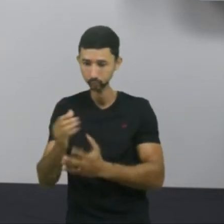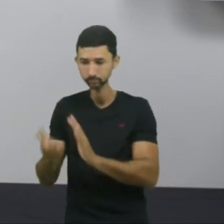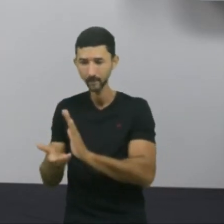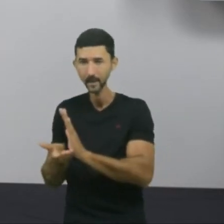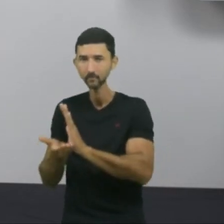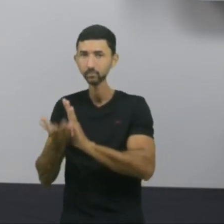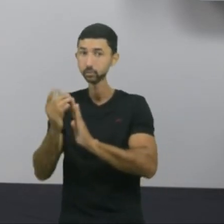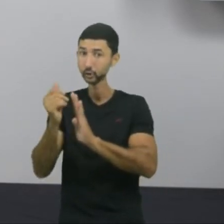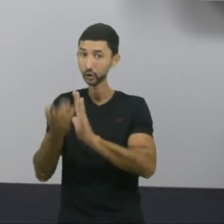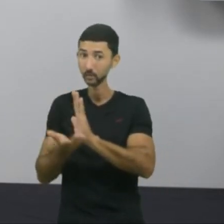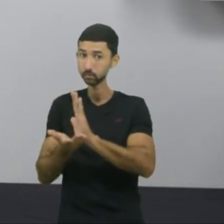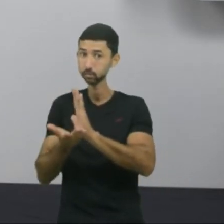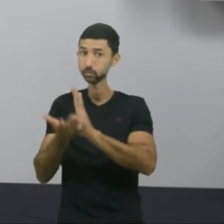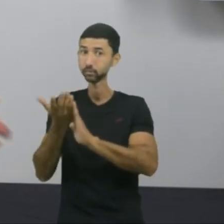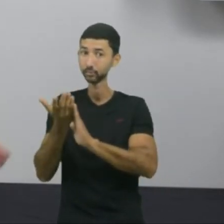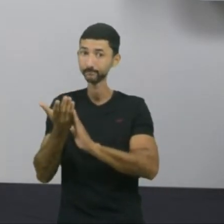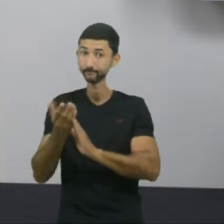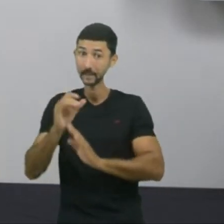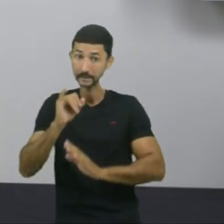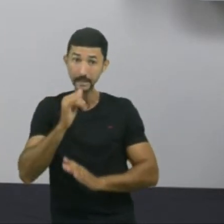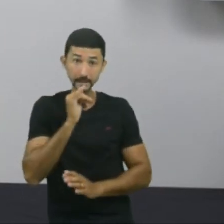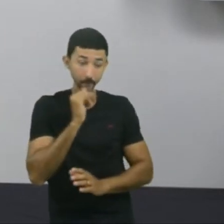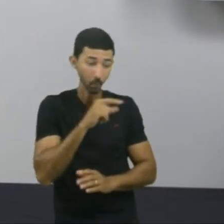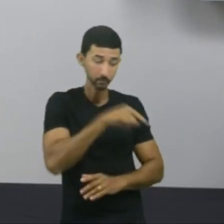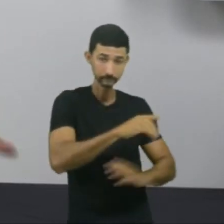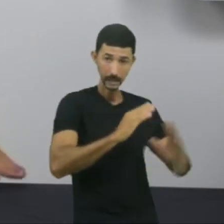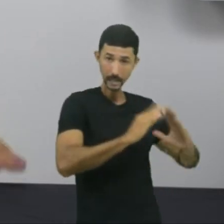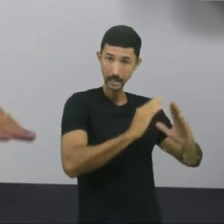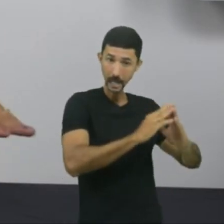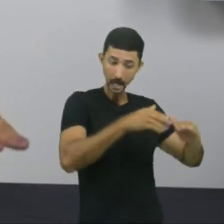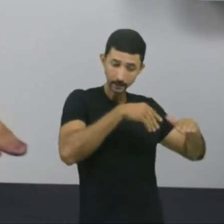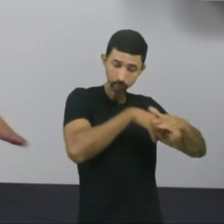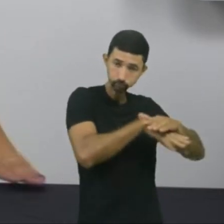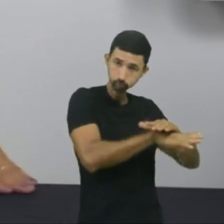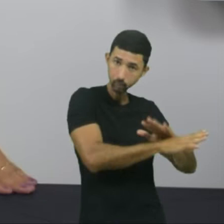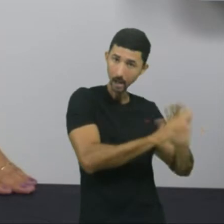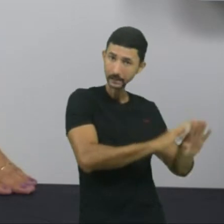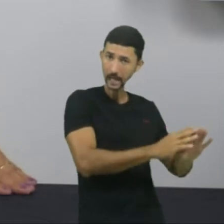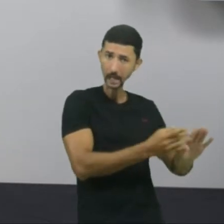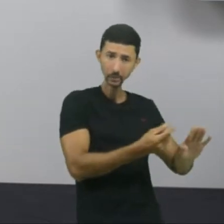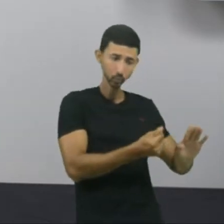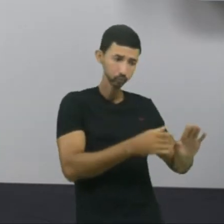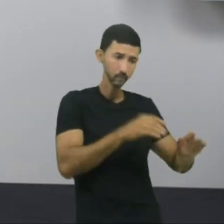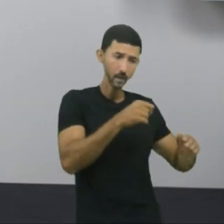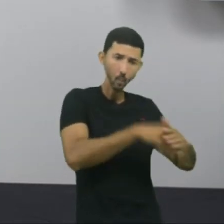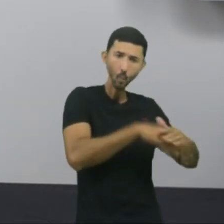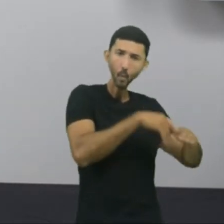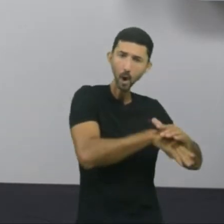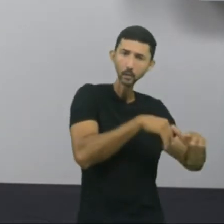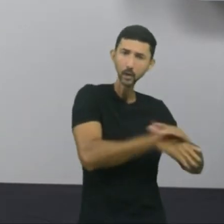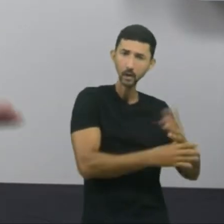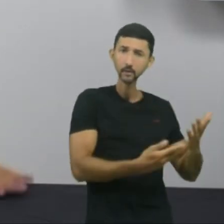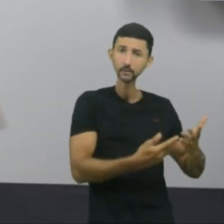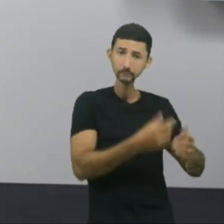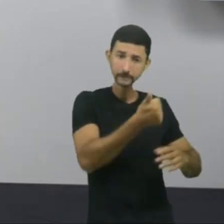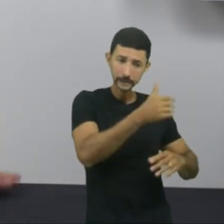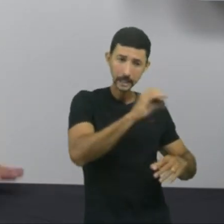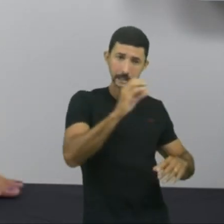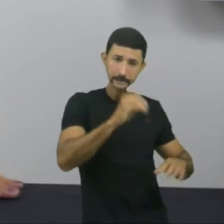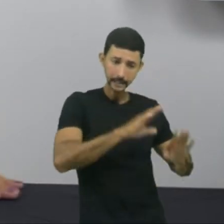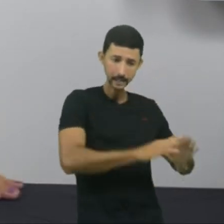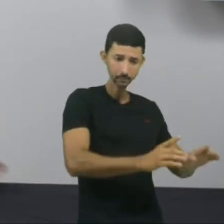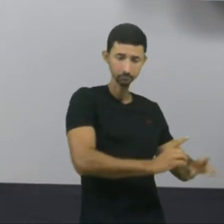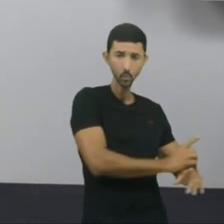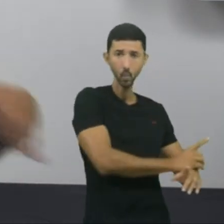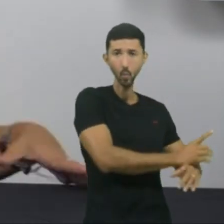não acontece em casa. Se você deixar o dinheiro no colchão R$100 durante um ano, os R$100 vai